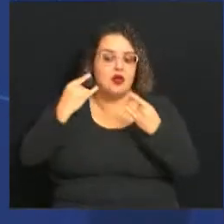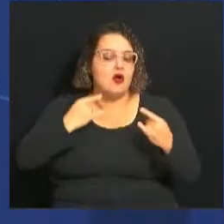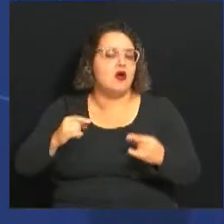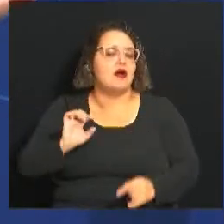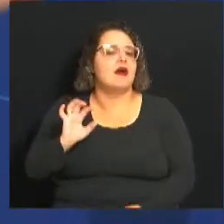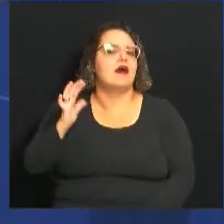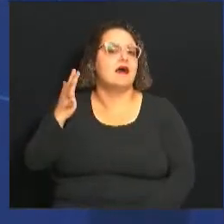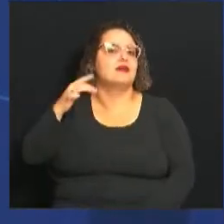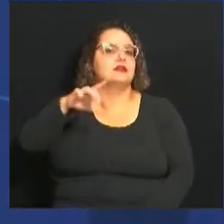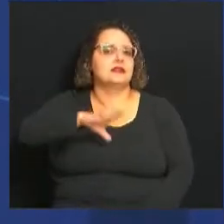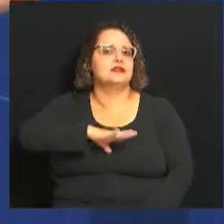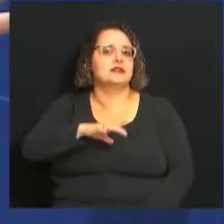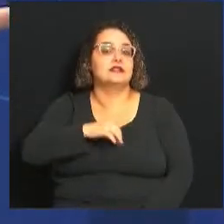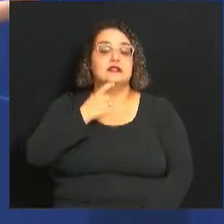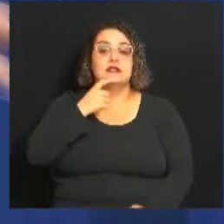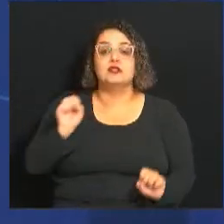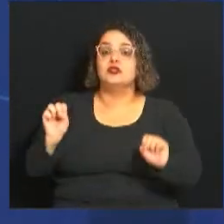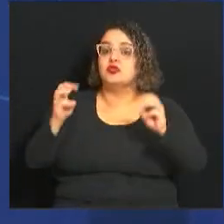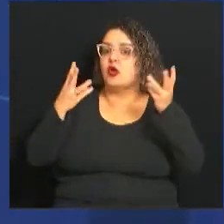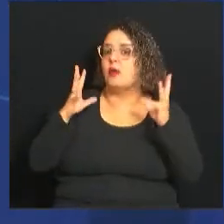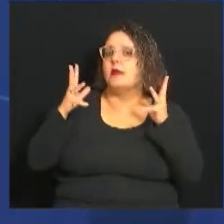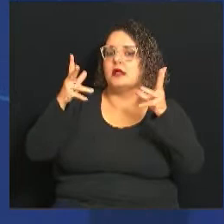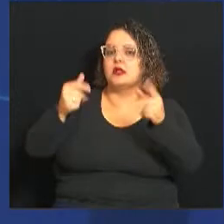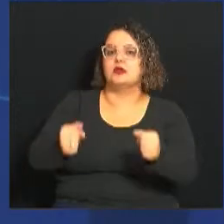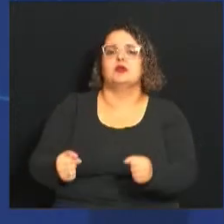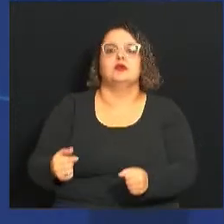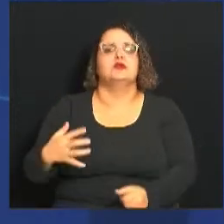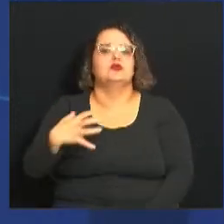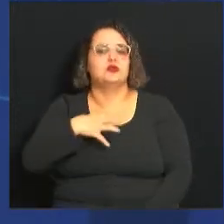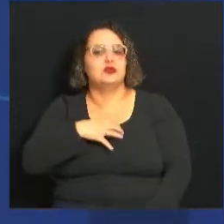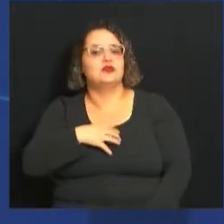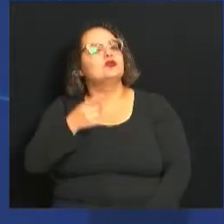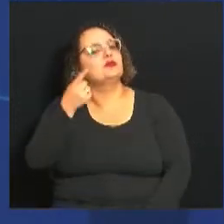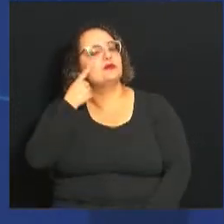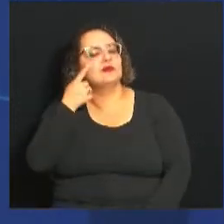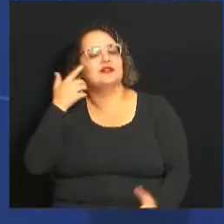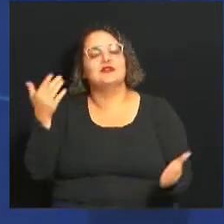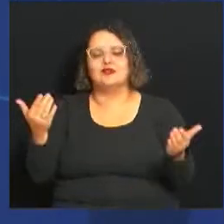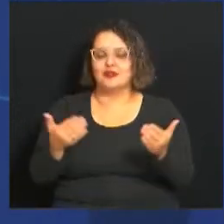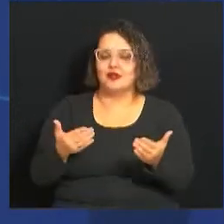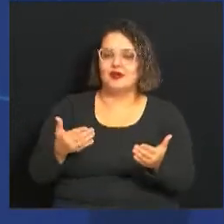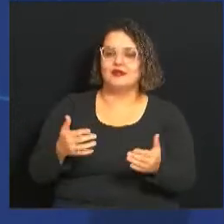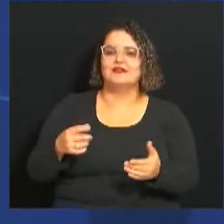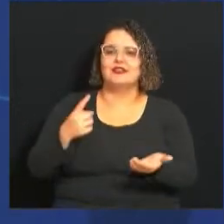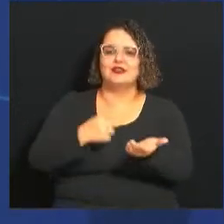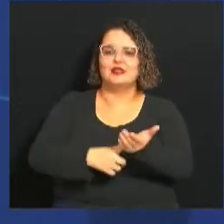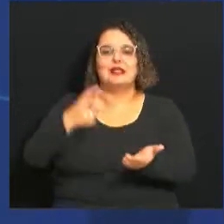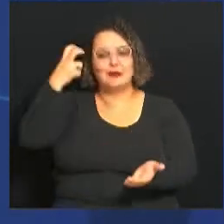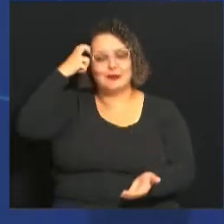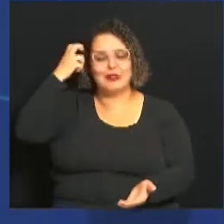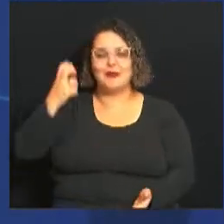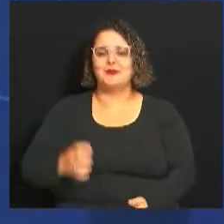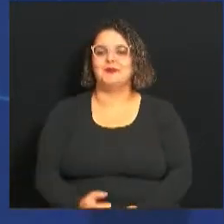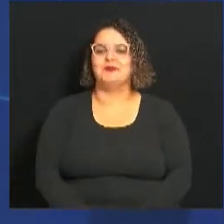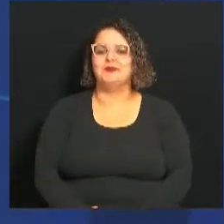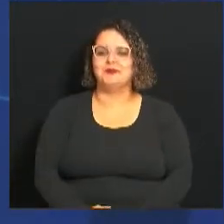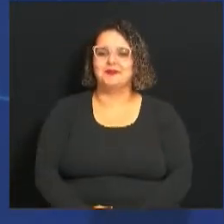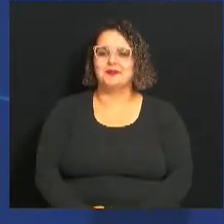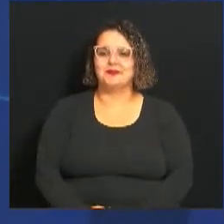cidade, tem shows para todos os gostos e você confere a partir de agora na Agenda Cultural.